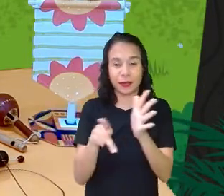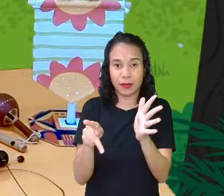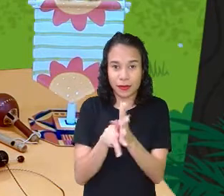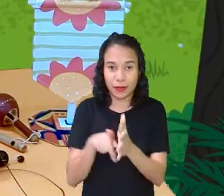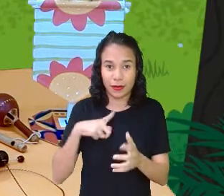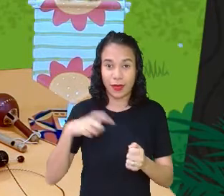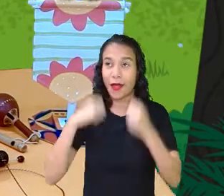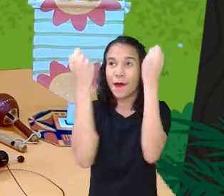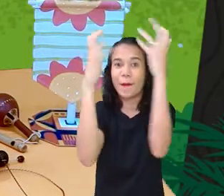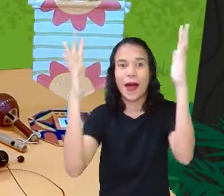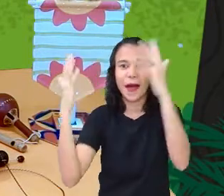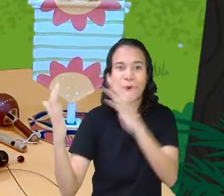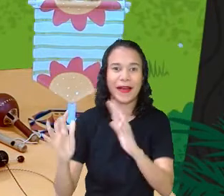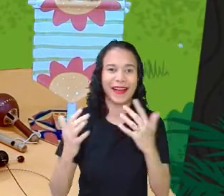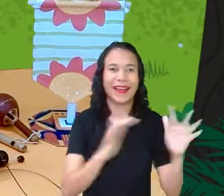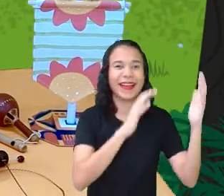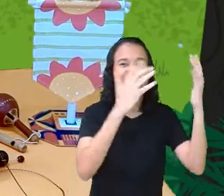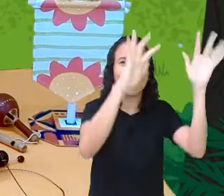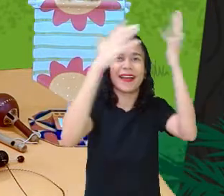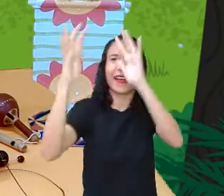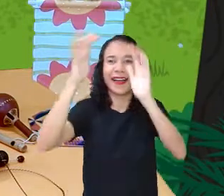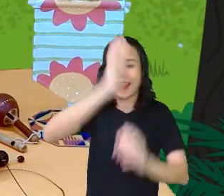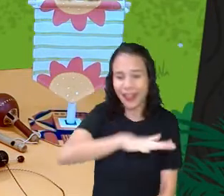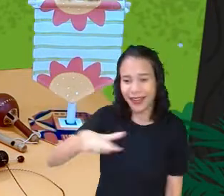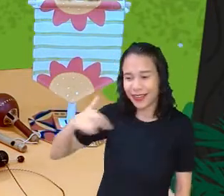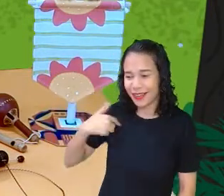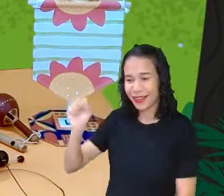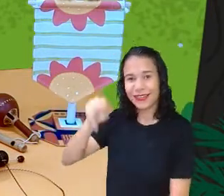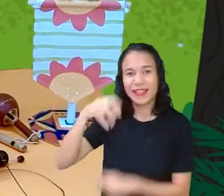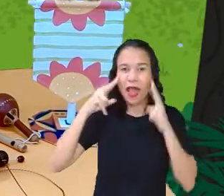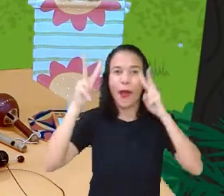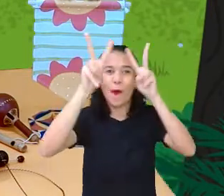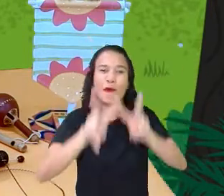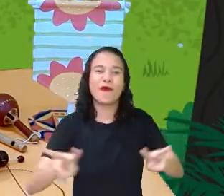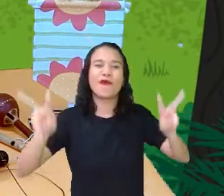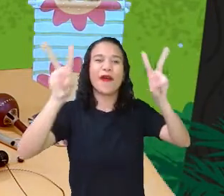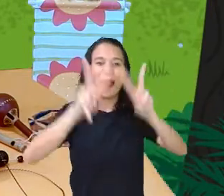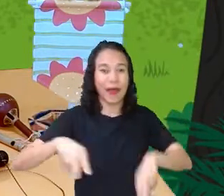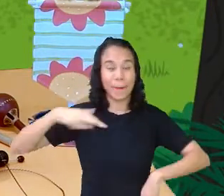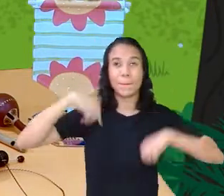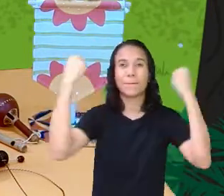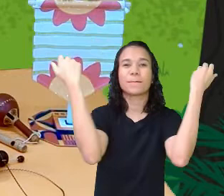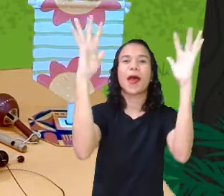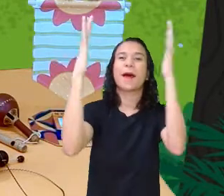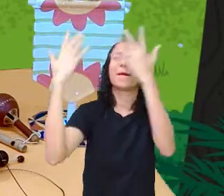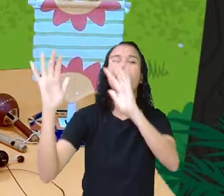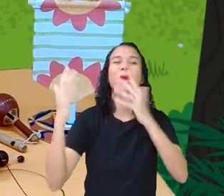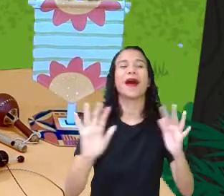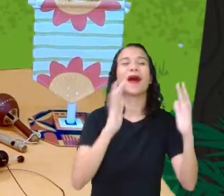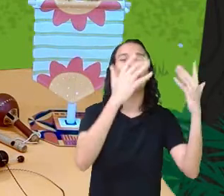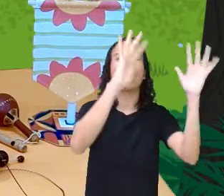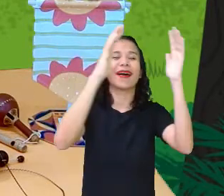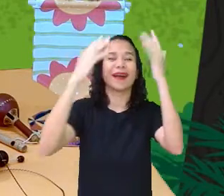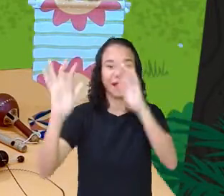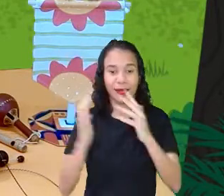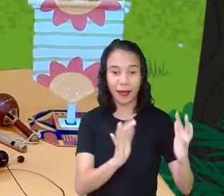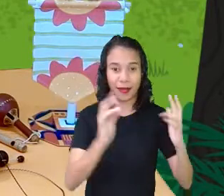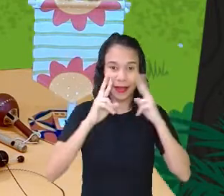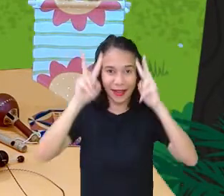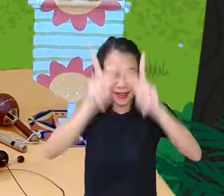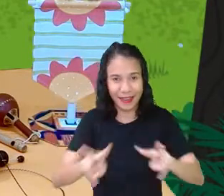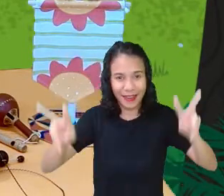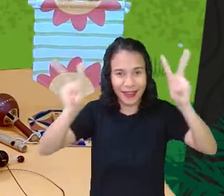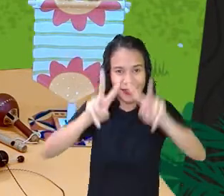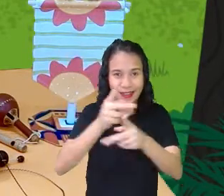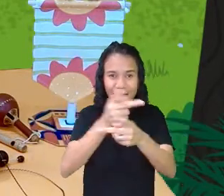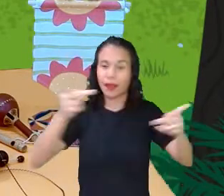Bate palma, menino, bate palma que eu quero escutar. Bate palma, menina, bate